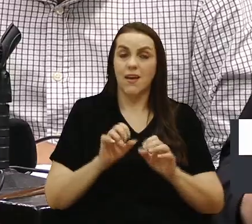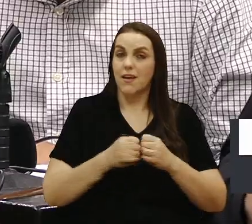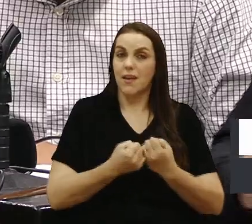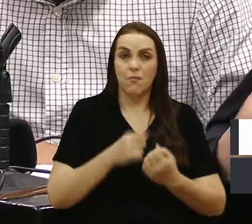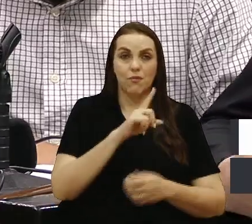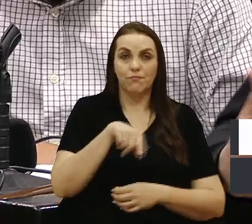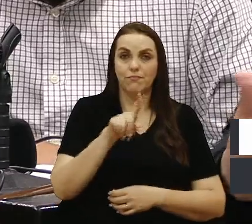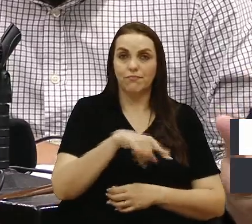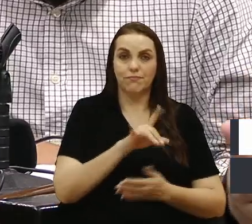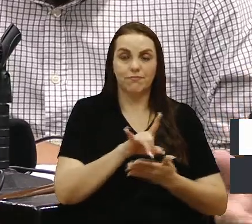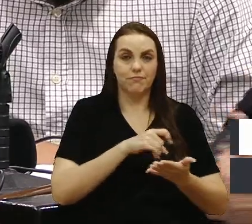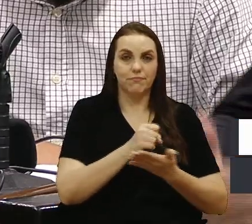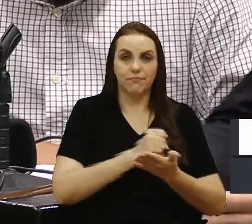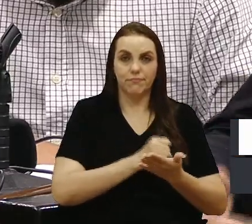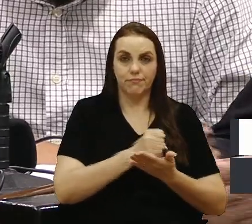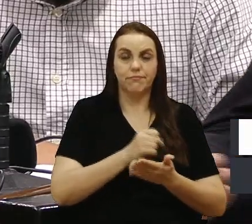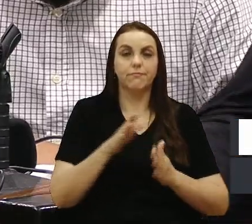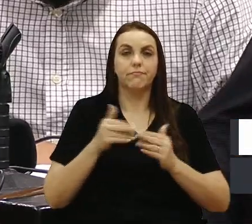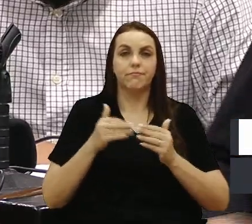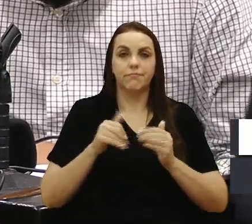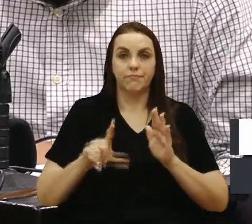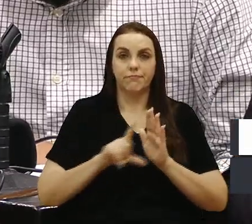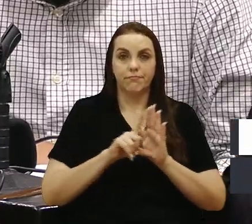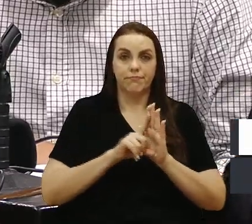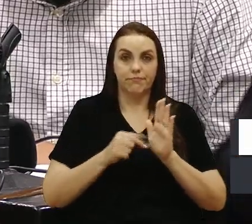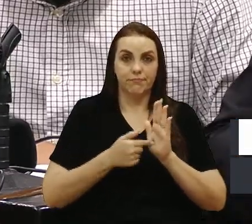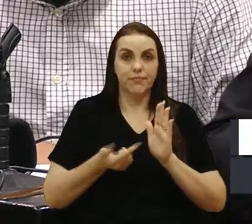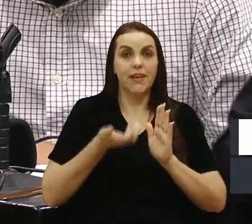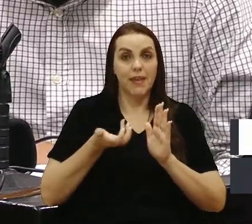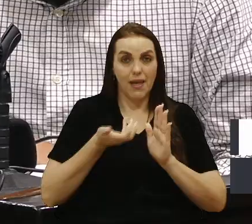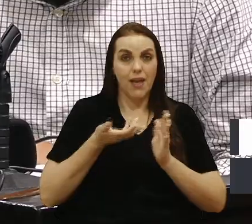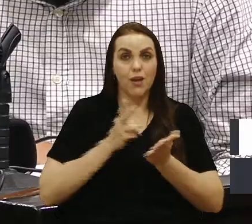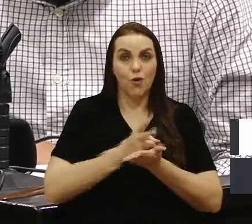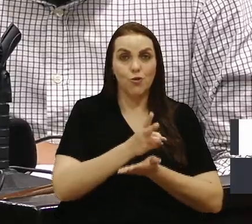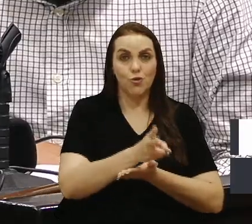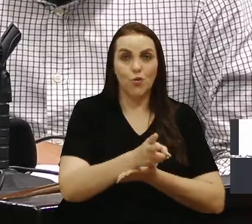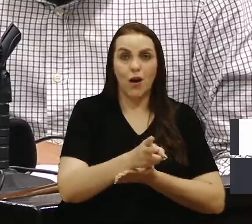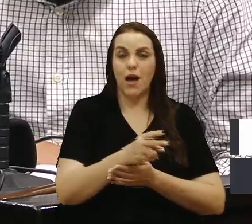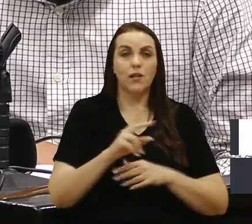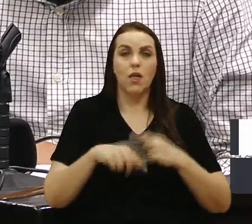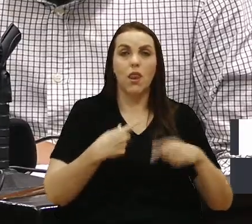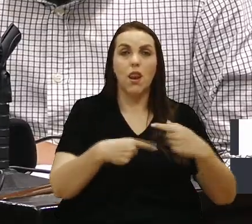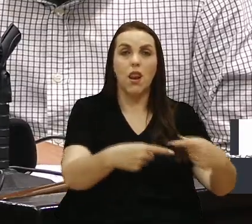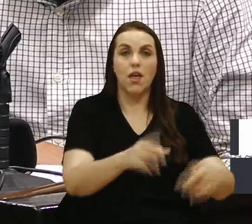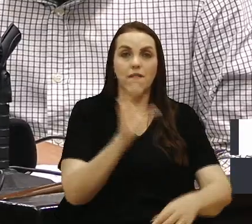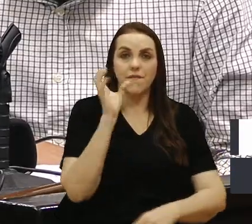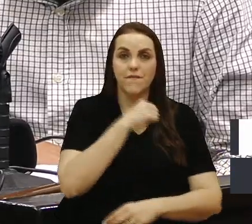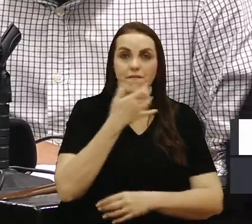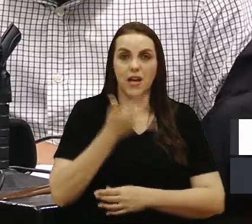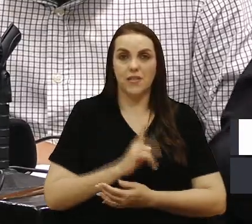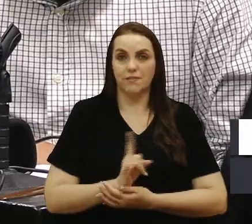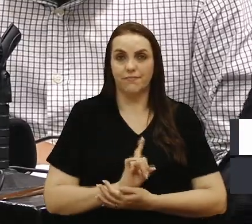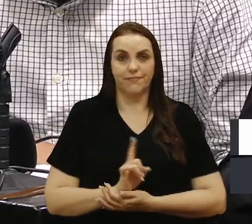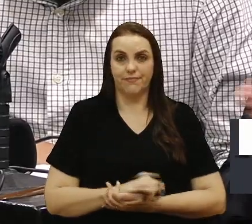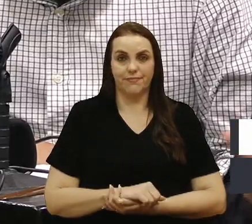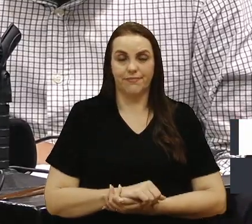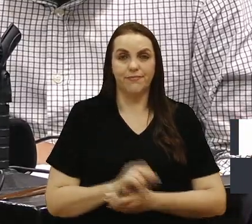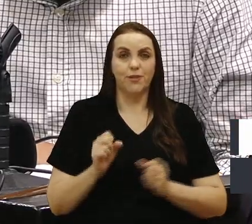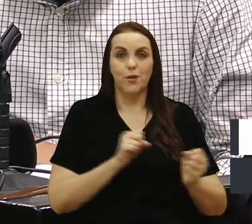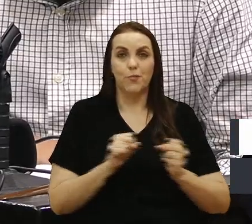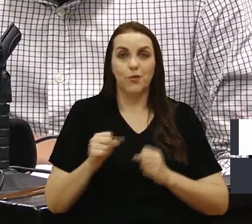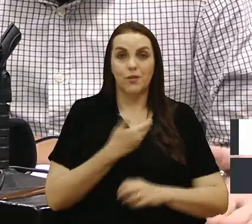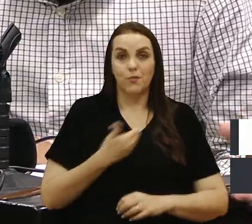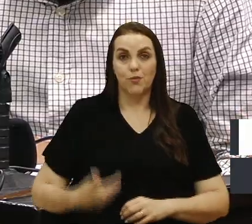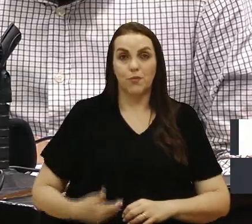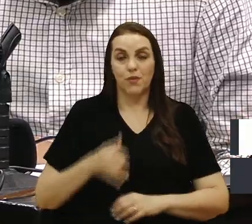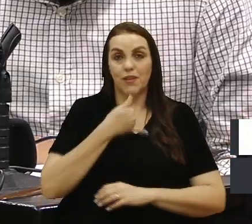eles estão reivindicando na lei, querendo continuar. Sabe que não desenrola assim de um dia para o outro. No poder público,